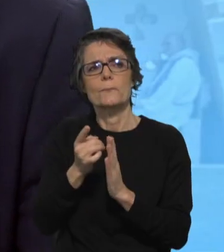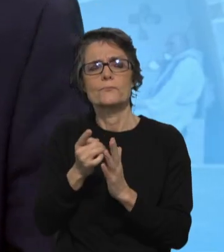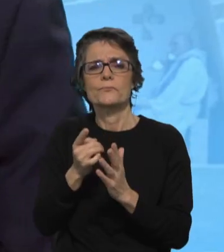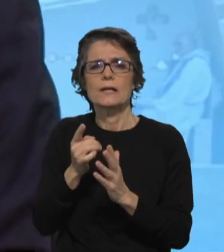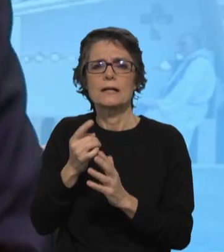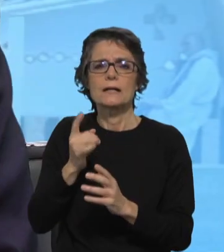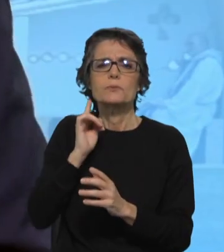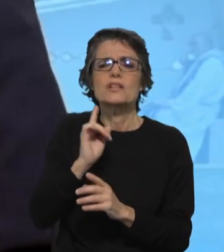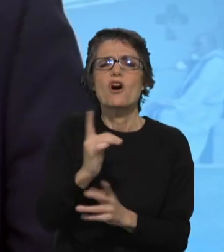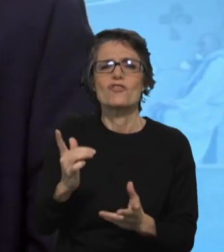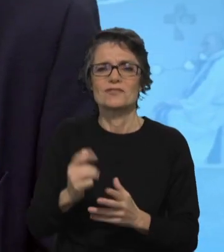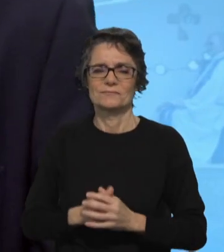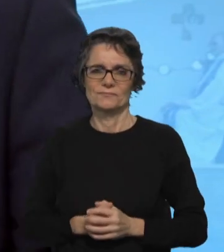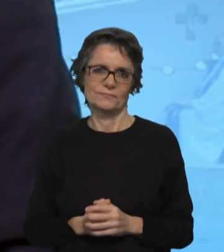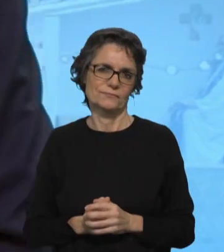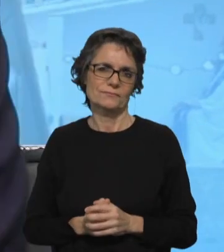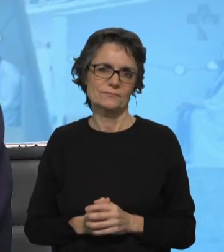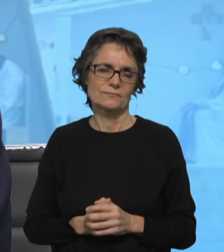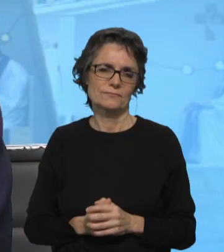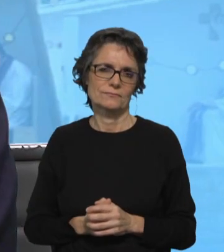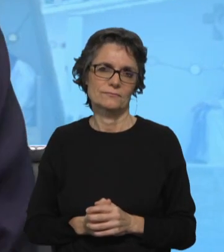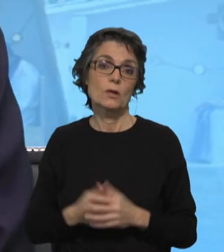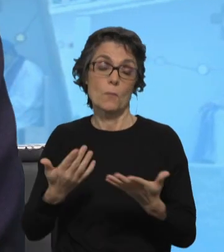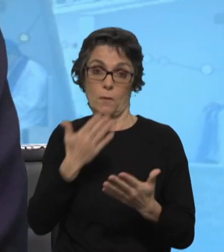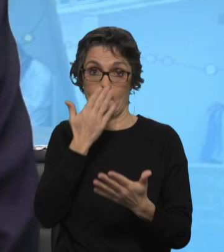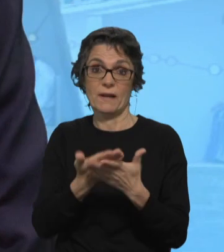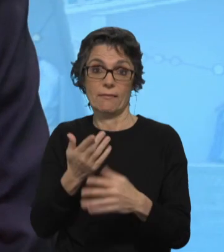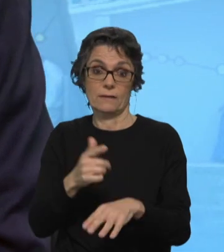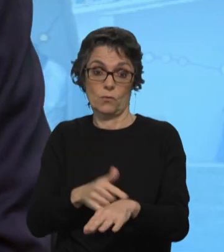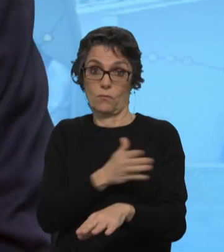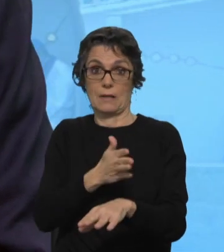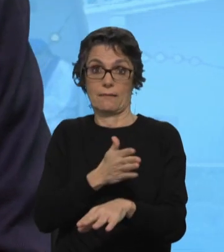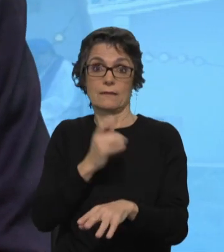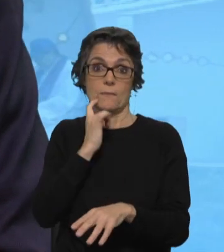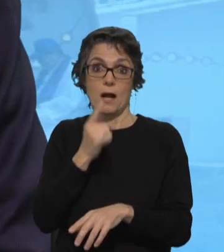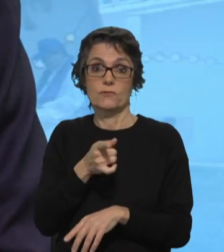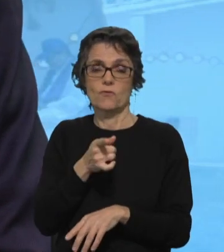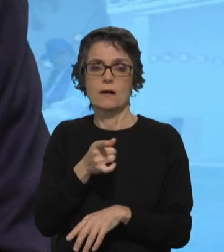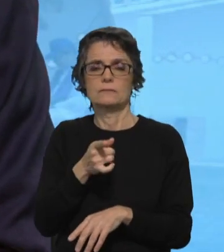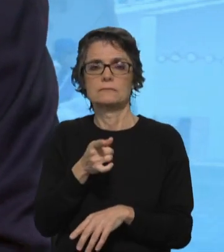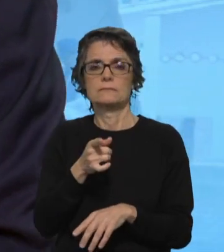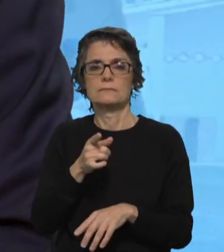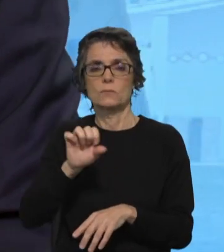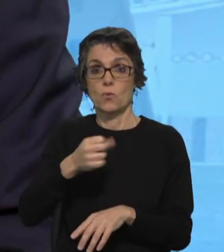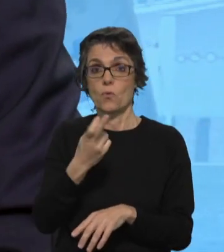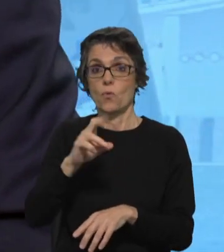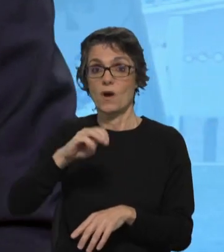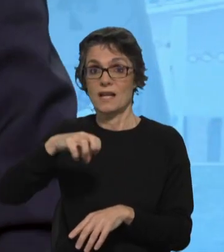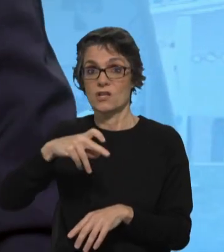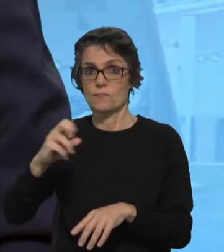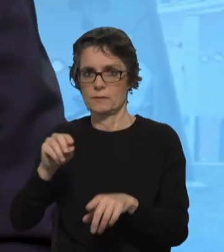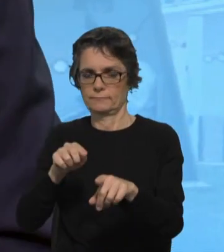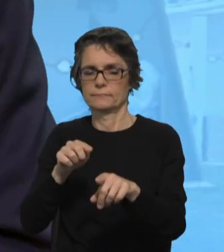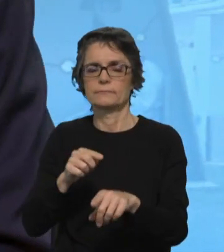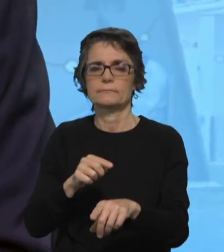se pensarmos em relação com o tempo que o precede, a Quaresma, de alguma maneira, ela ainda incorpora esse tempo. Precisamente. De alguma maneira, ela